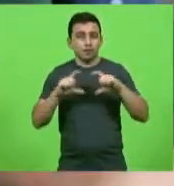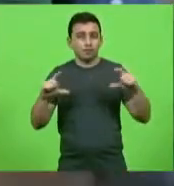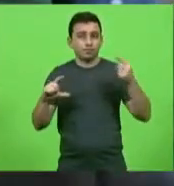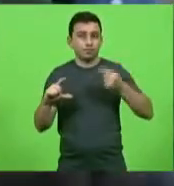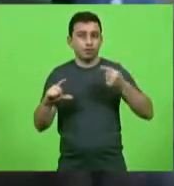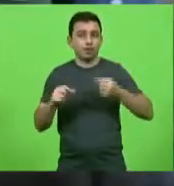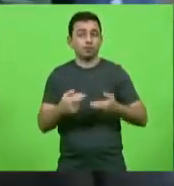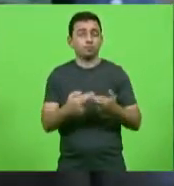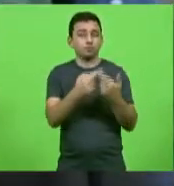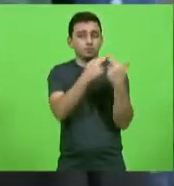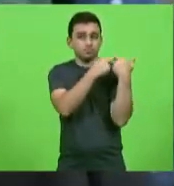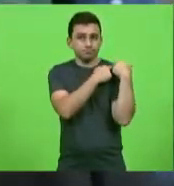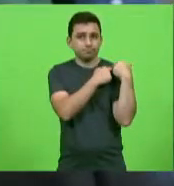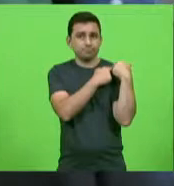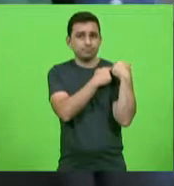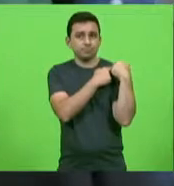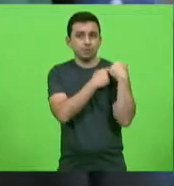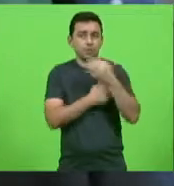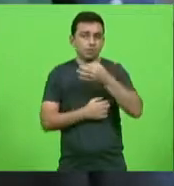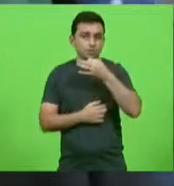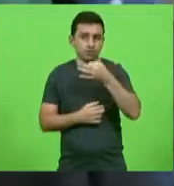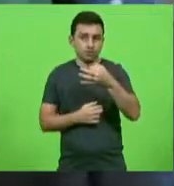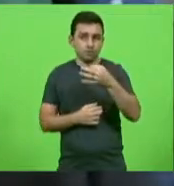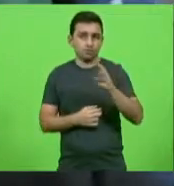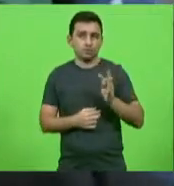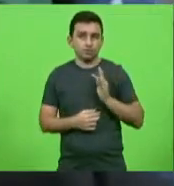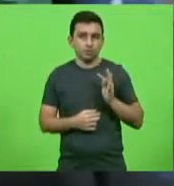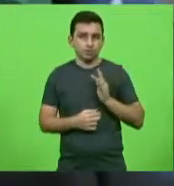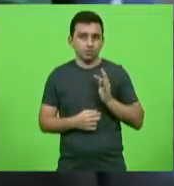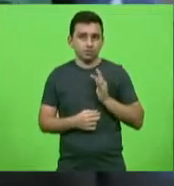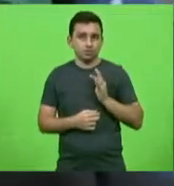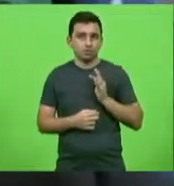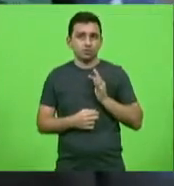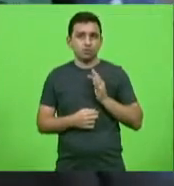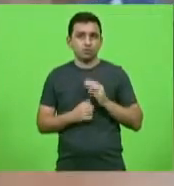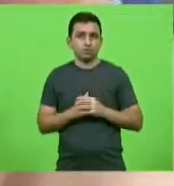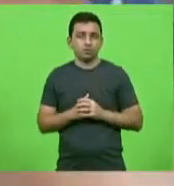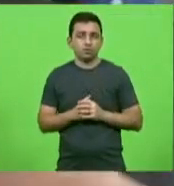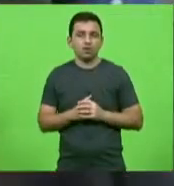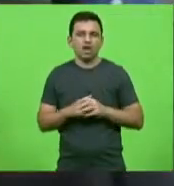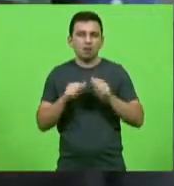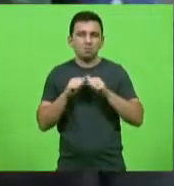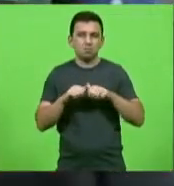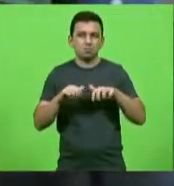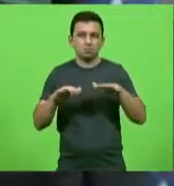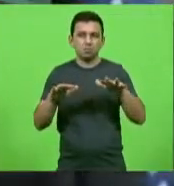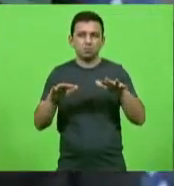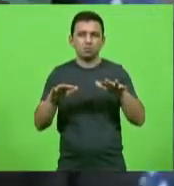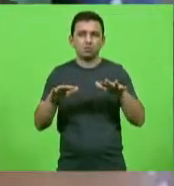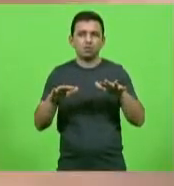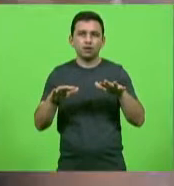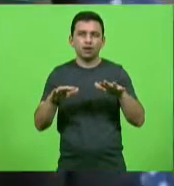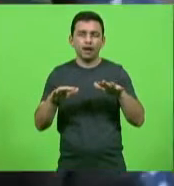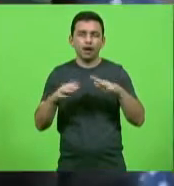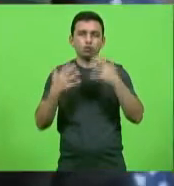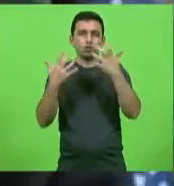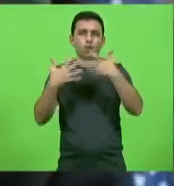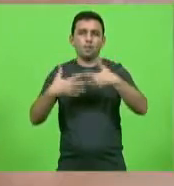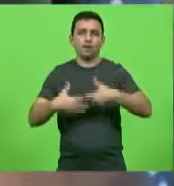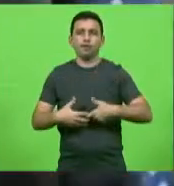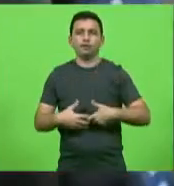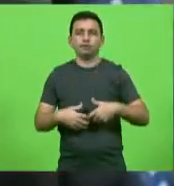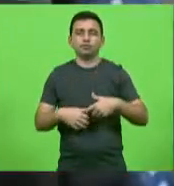A responsabilização pela opinião técnica não se estenderá de forma automática